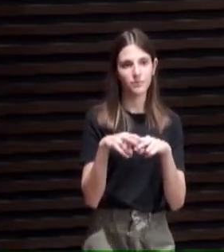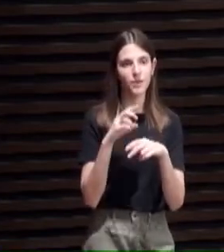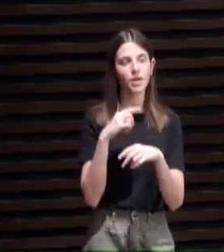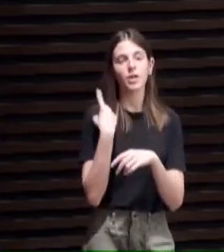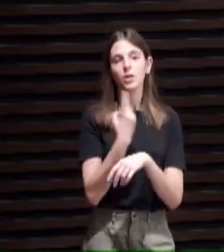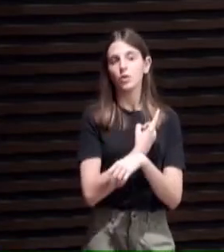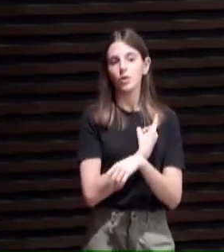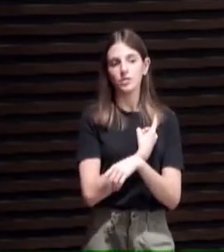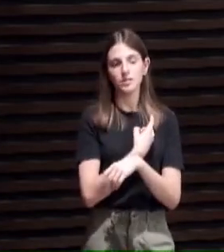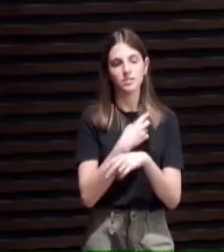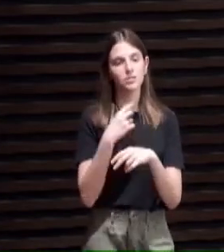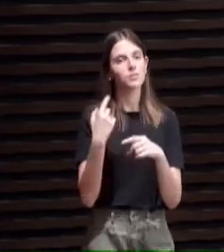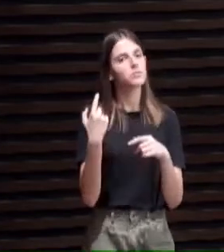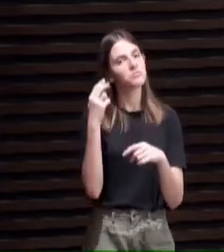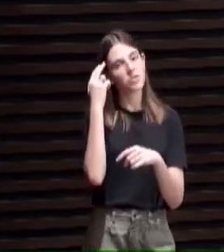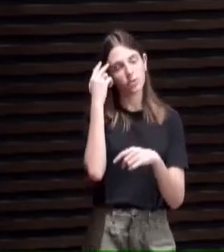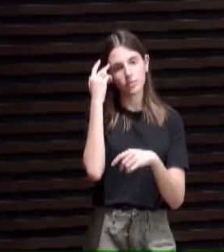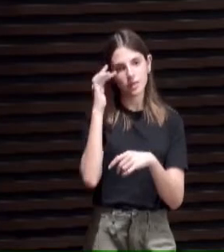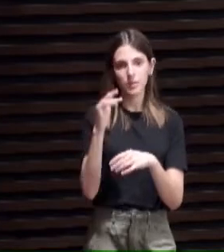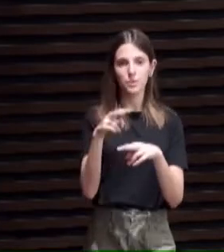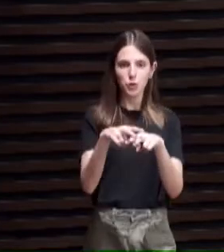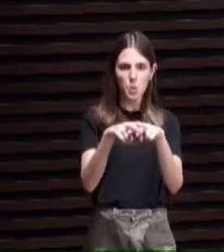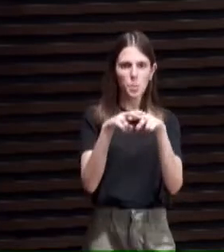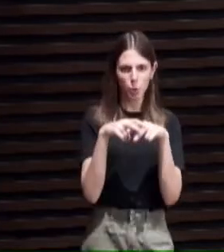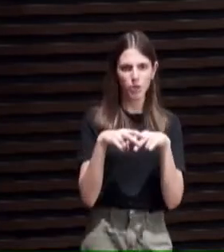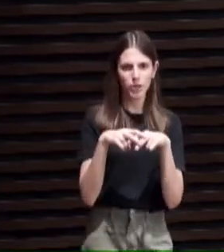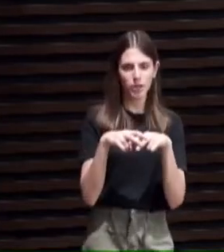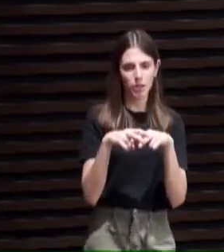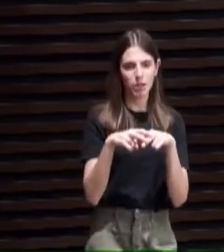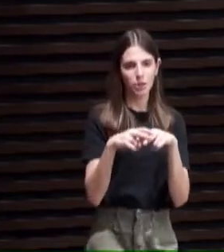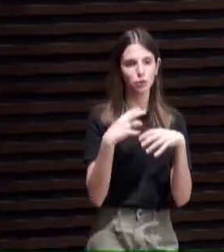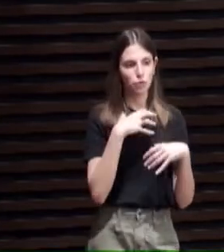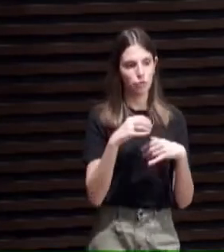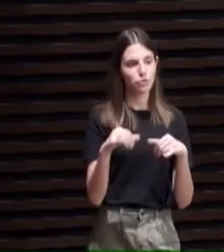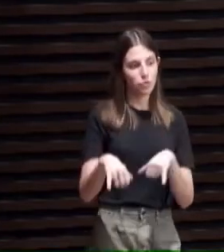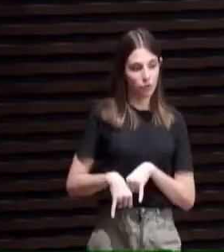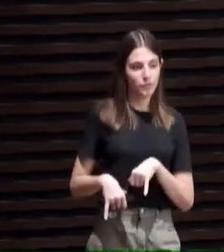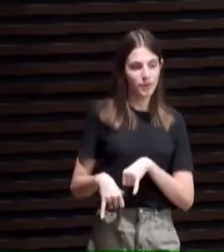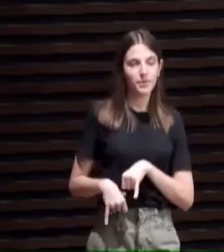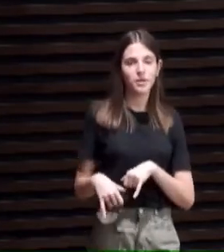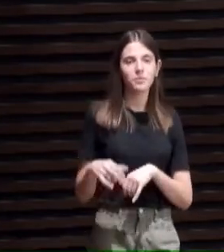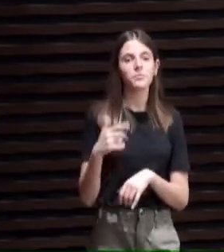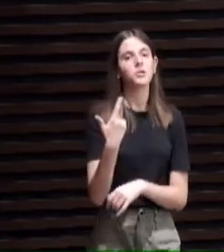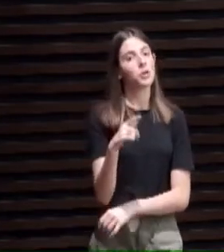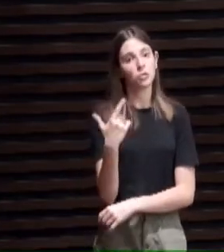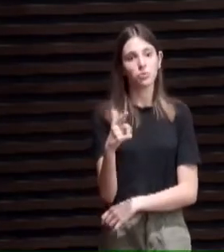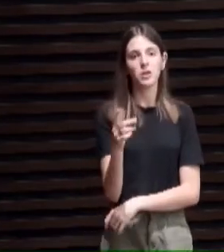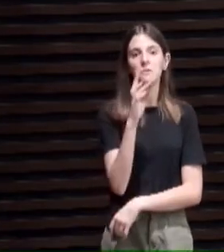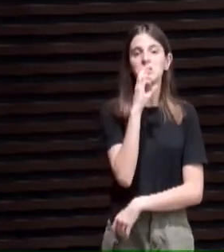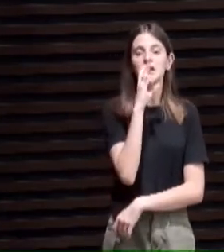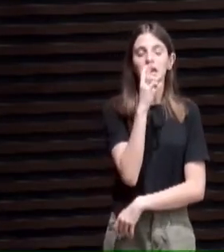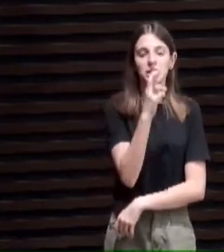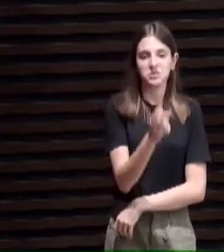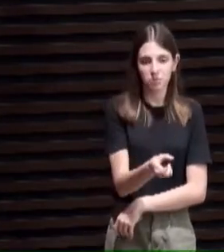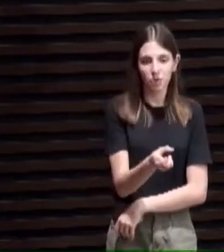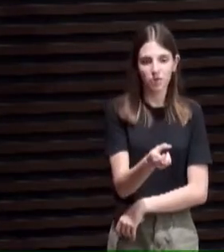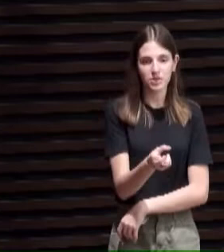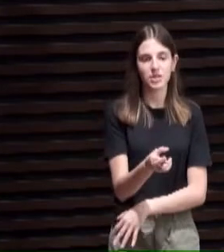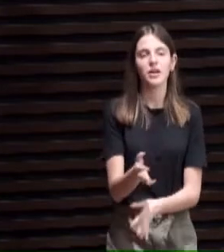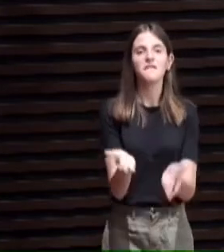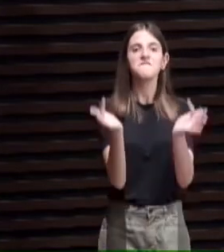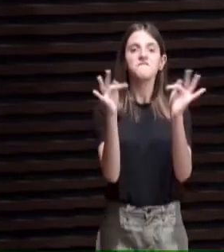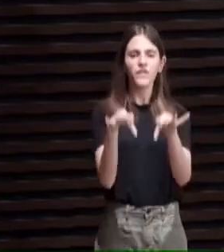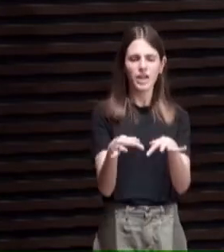nosso problema da questão da liberdade. Então o fato da gente não ter uma resposta que seja categórica e